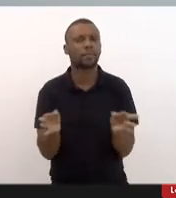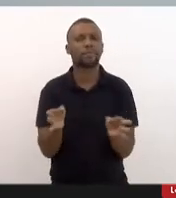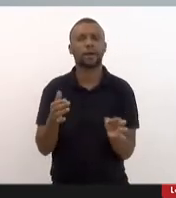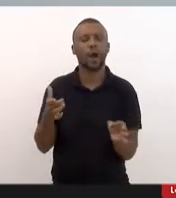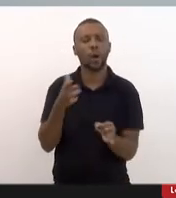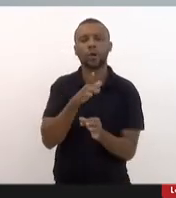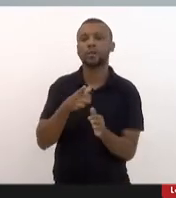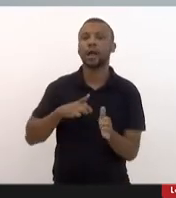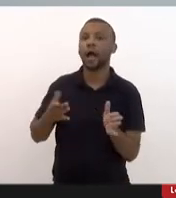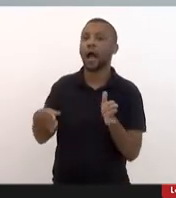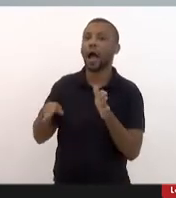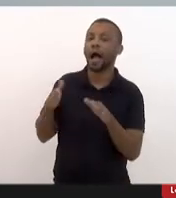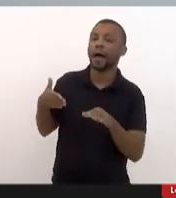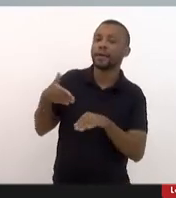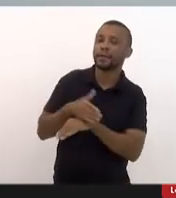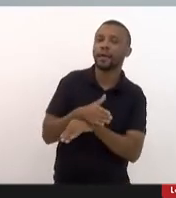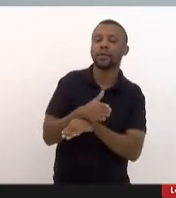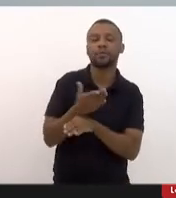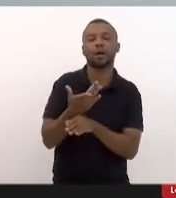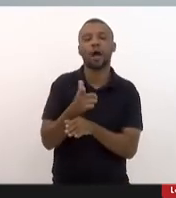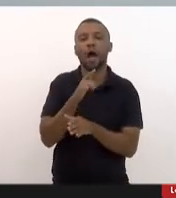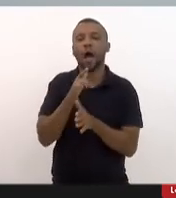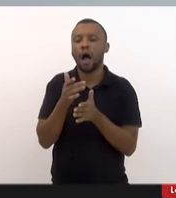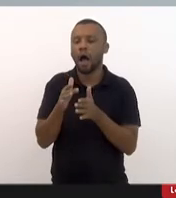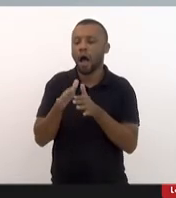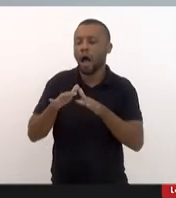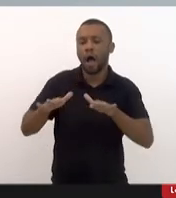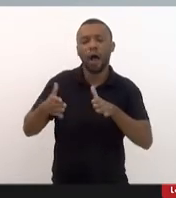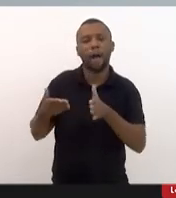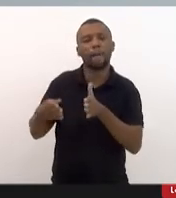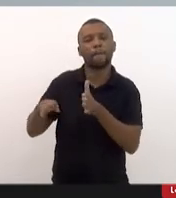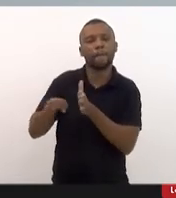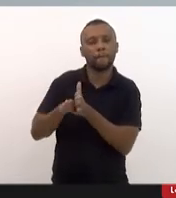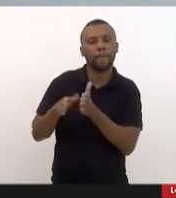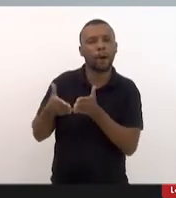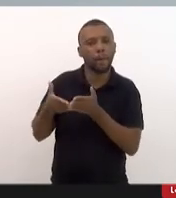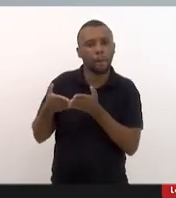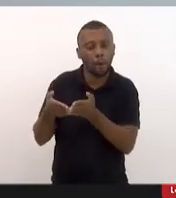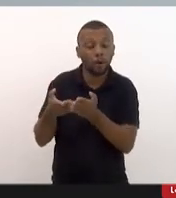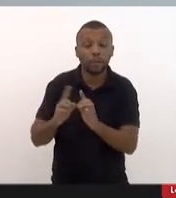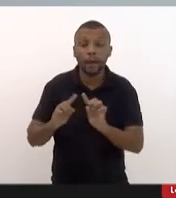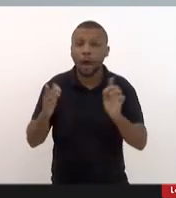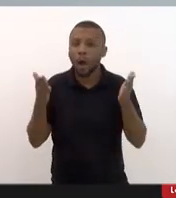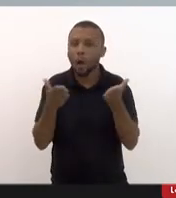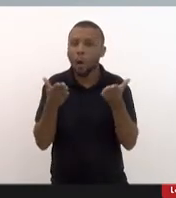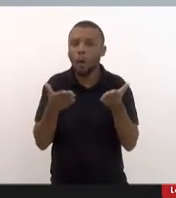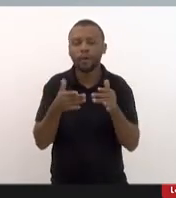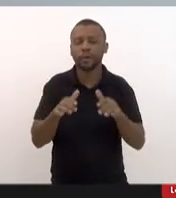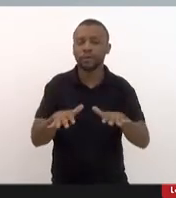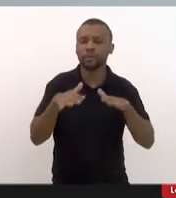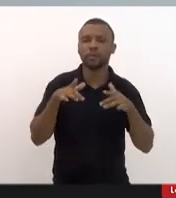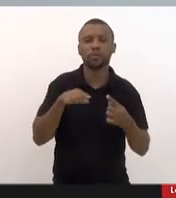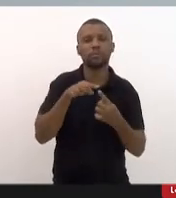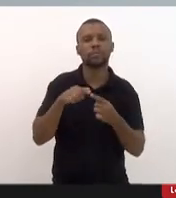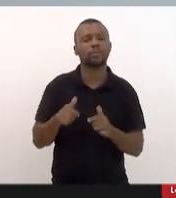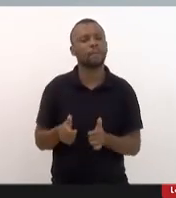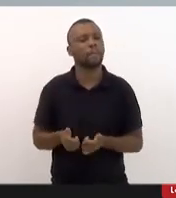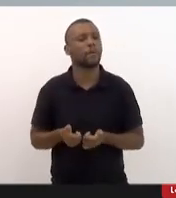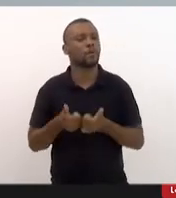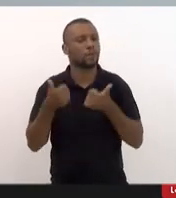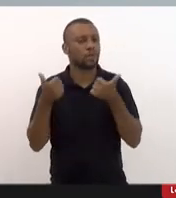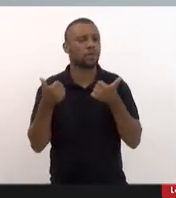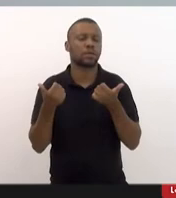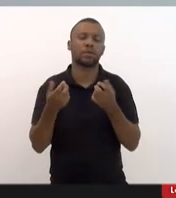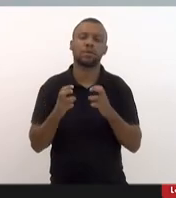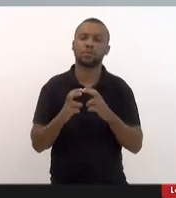ao porto de Itaguaí. E hoje, né, a gente já vê que essa audiência é justamente para melhorias do arco, como o